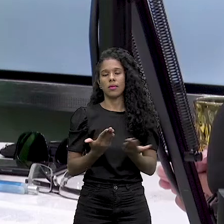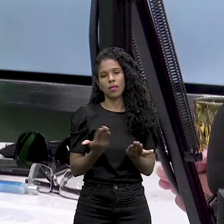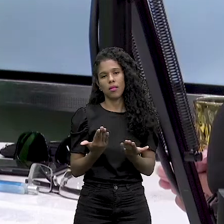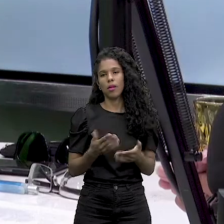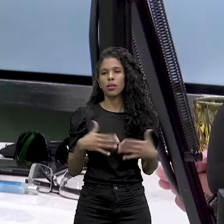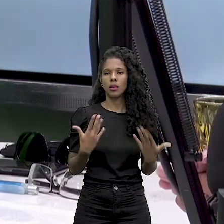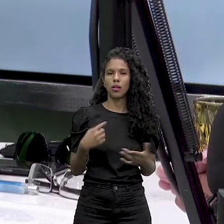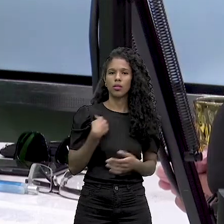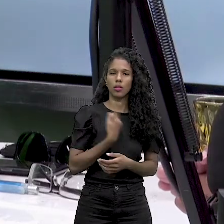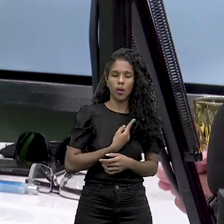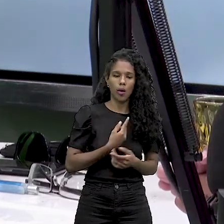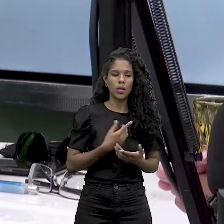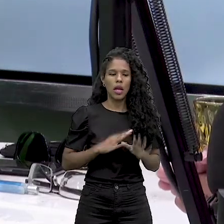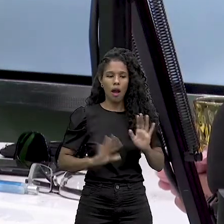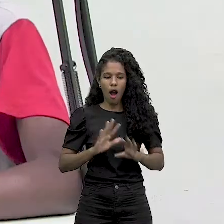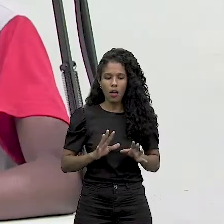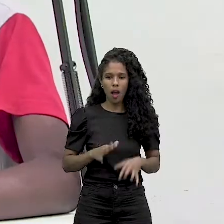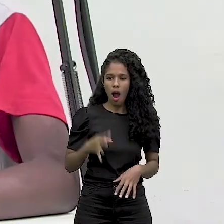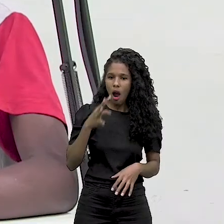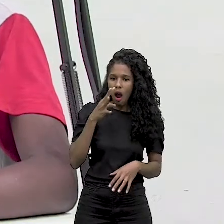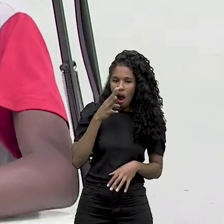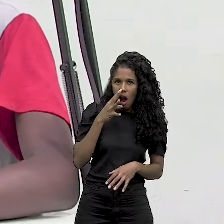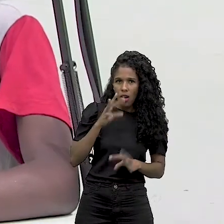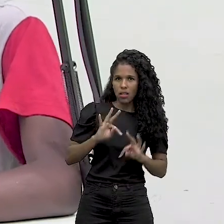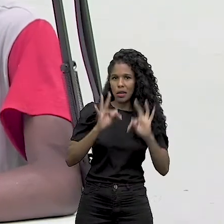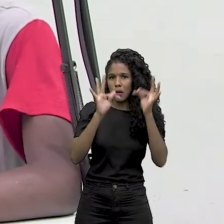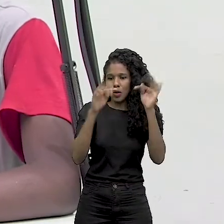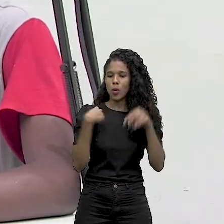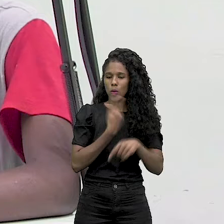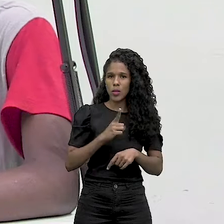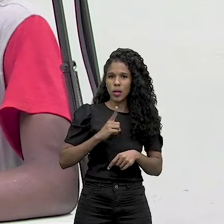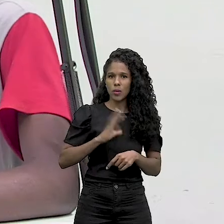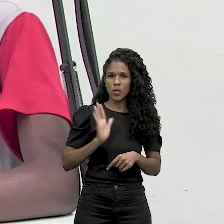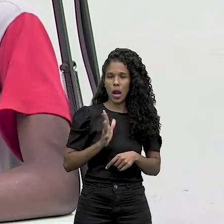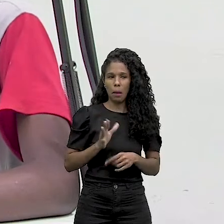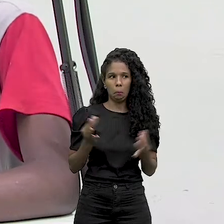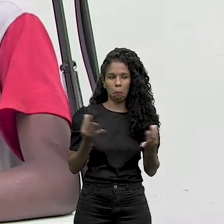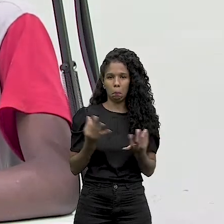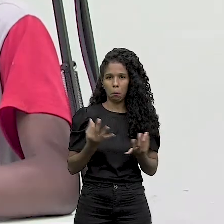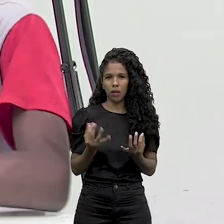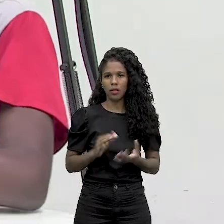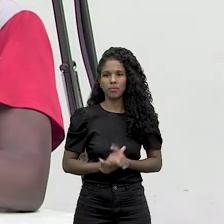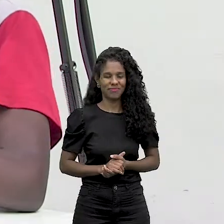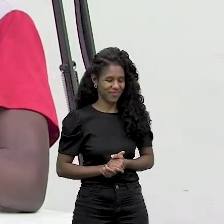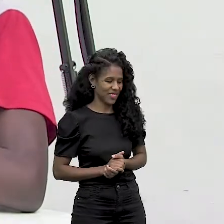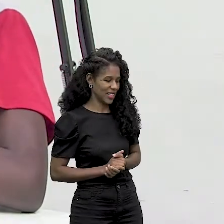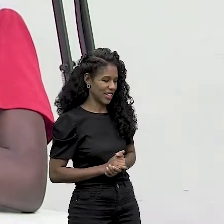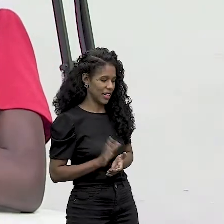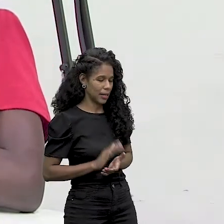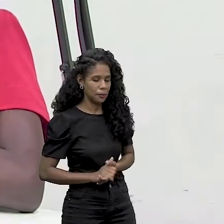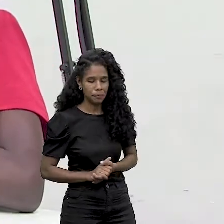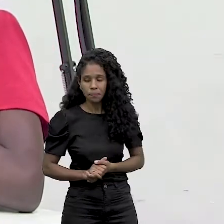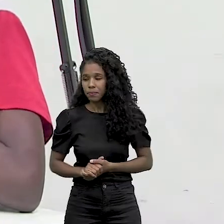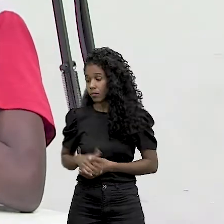nós temos. Falta conhecermos mais as nossas tecnologias. Falta. Ou usá-las, né? Como a tecnologia